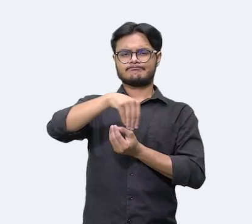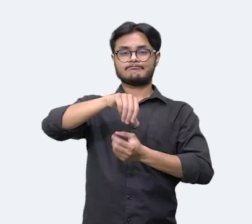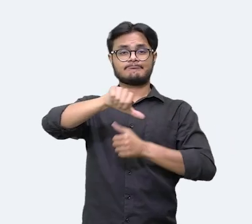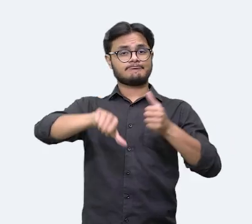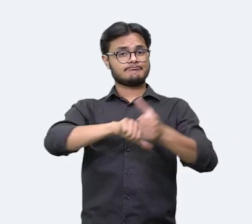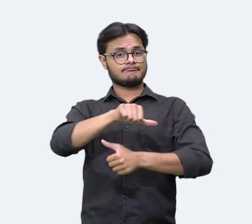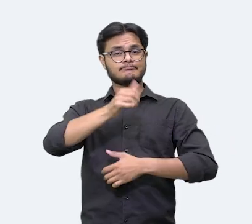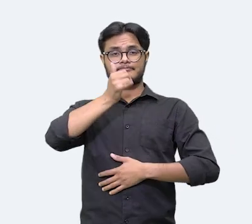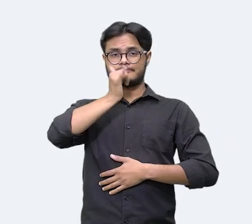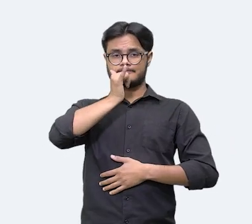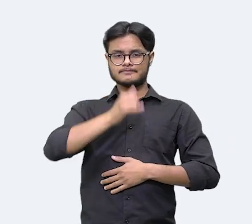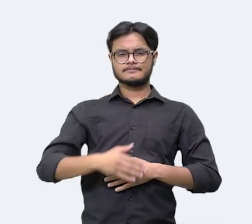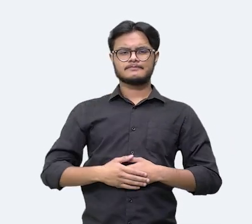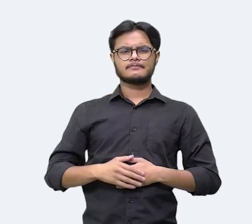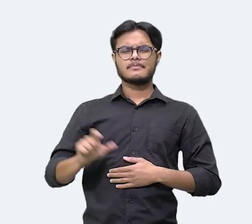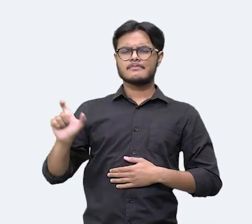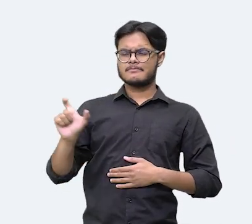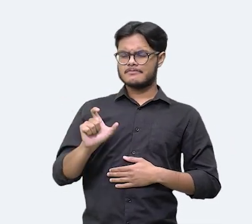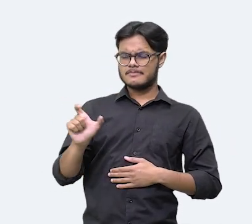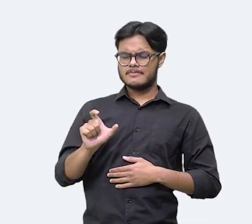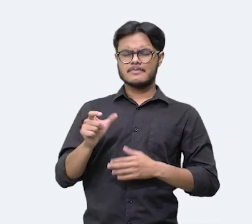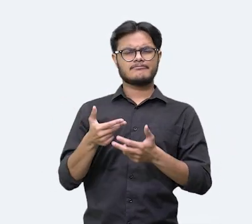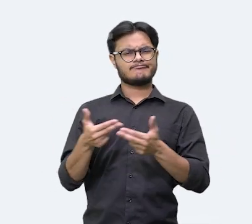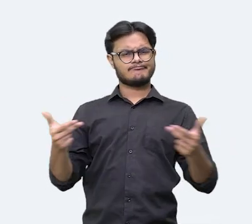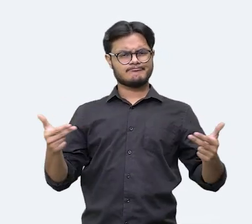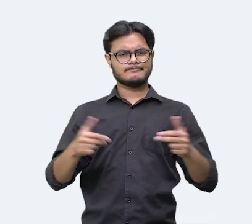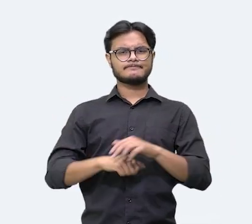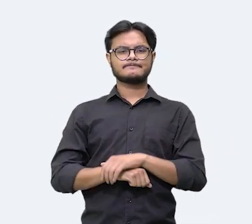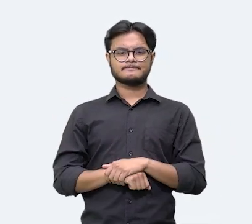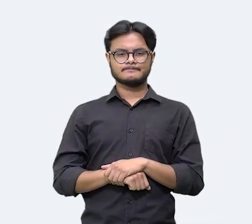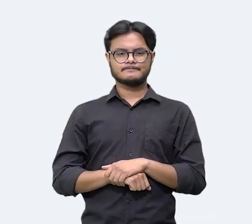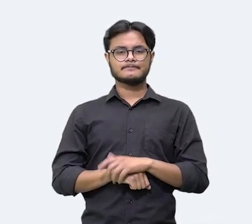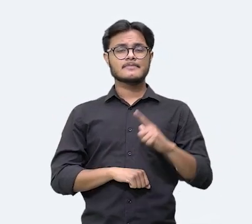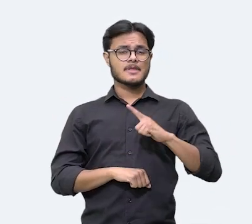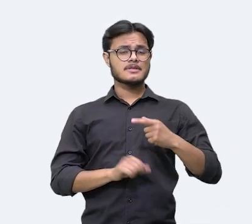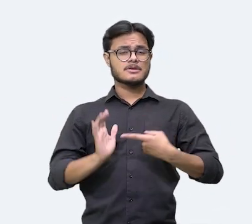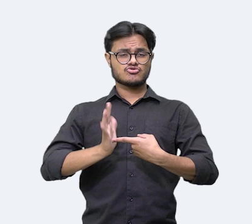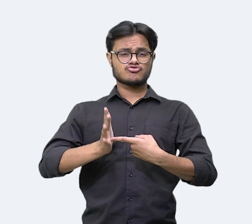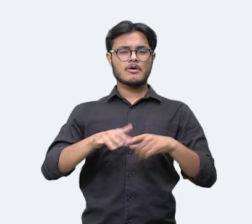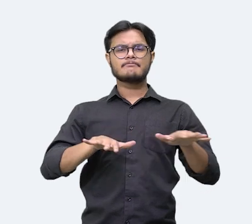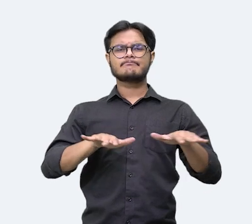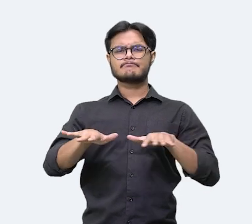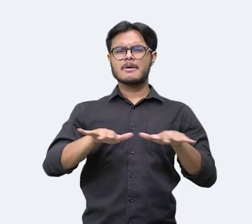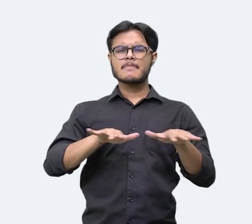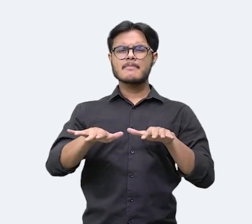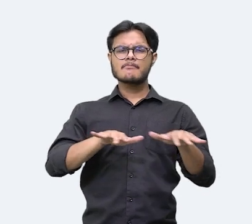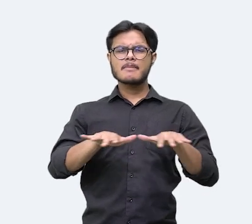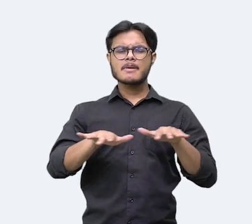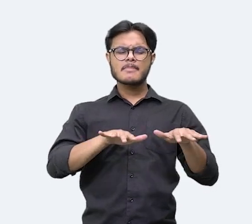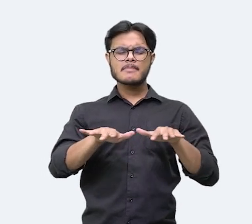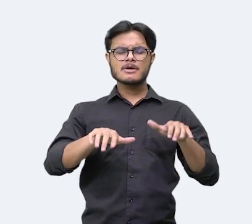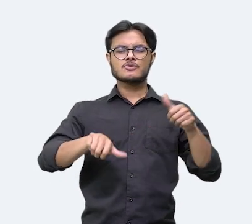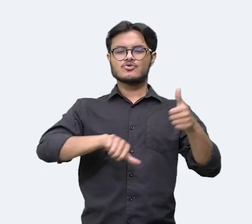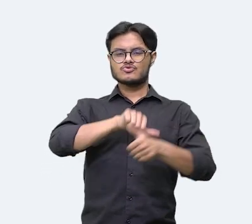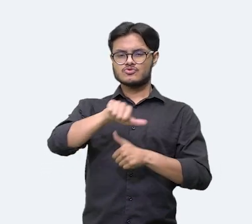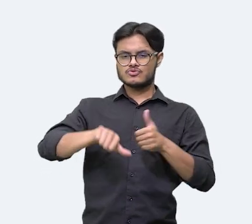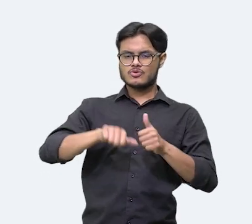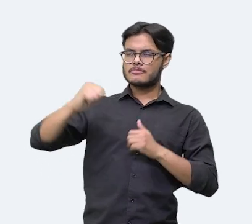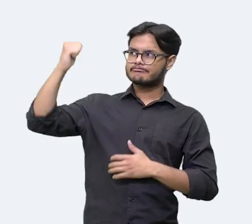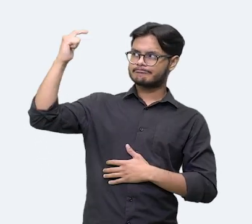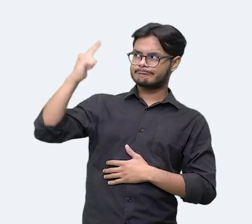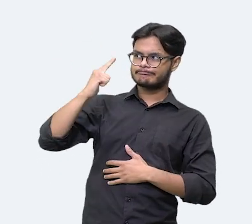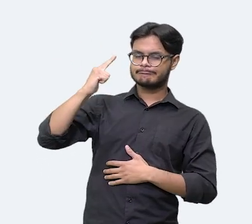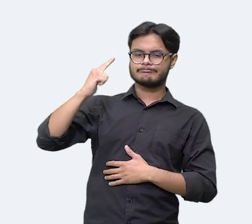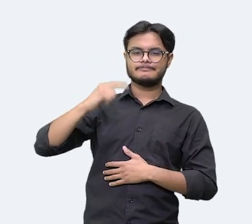elétrica. Eles são pilhas, baterias, etc. Nós também temos os geradores mecânicos, que convertem a energia mecânica em energia